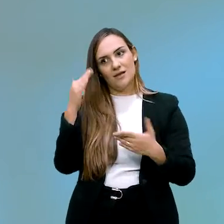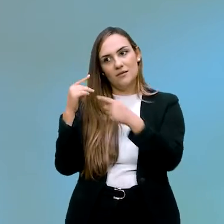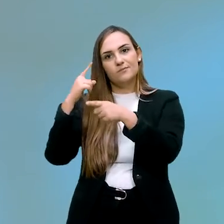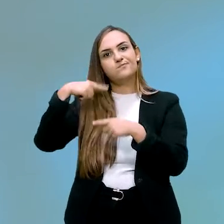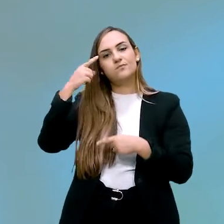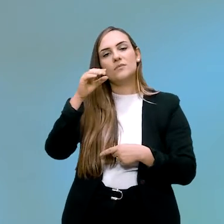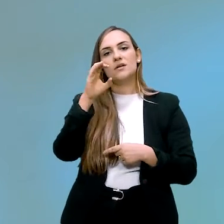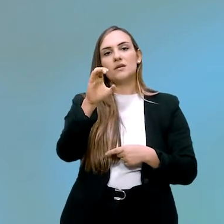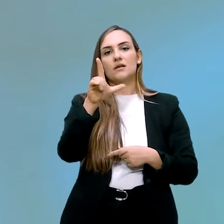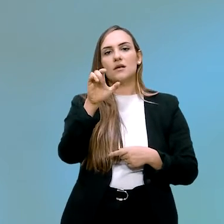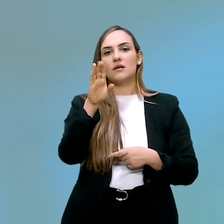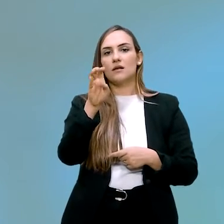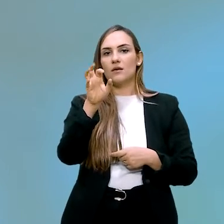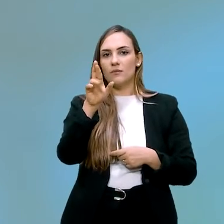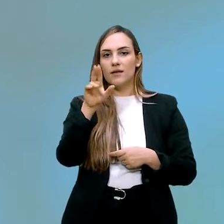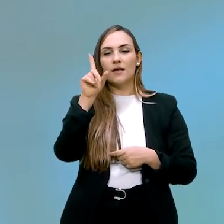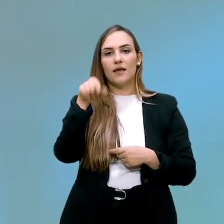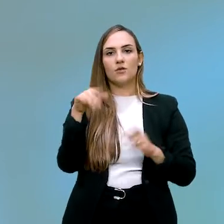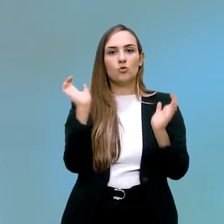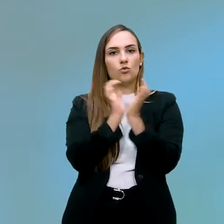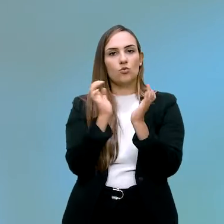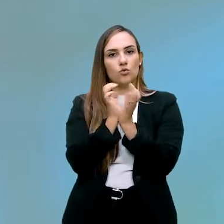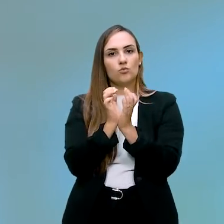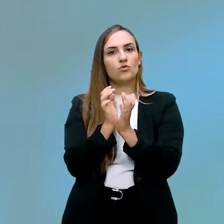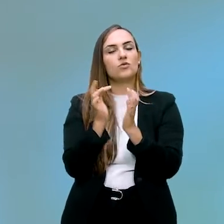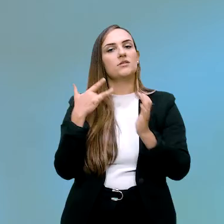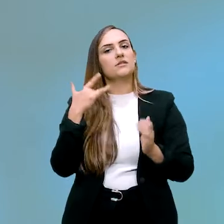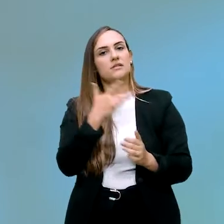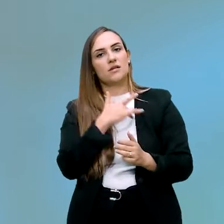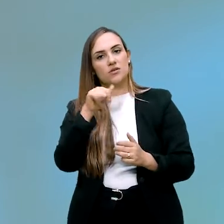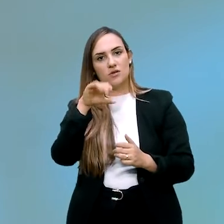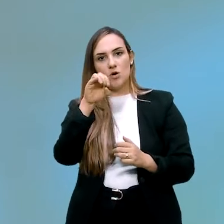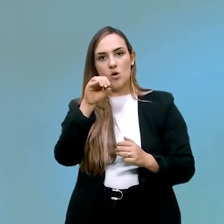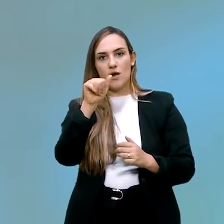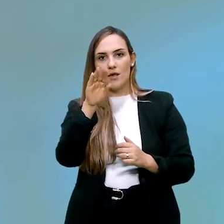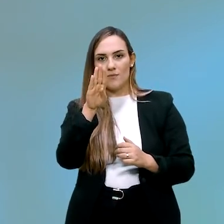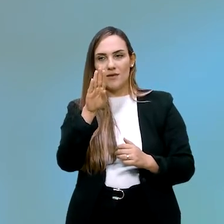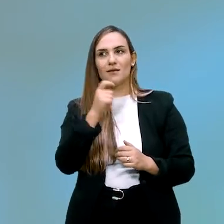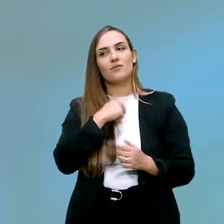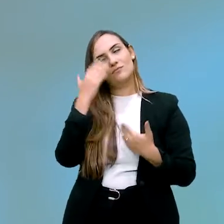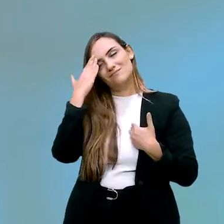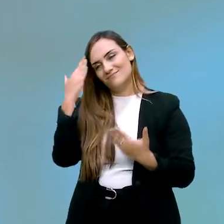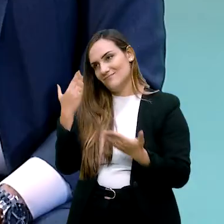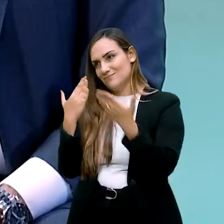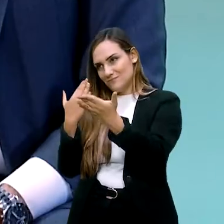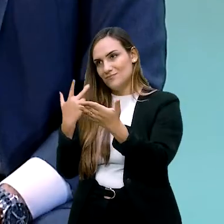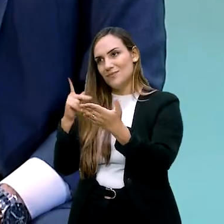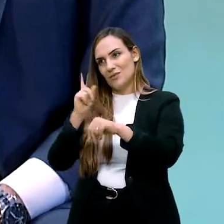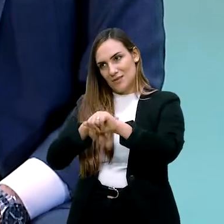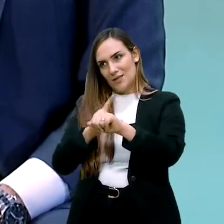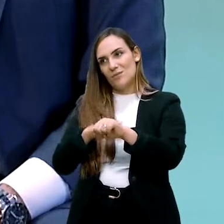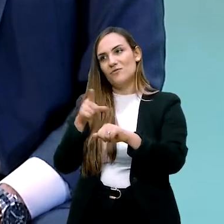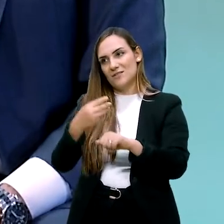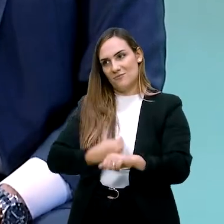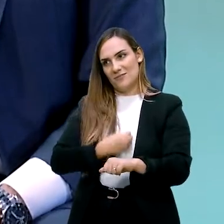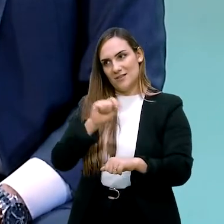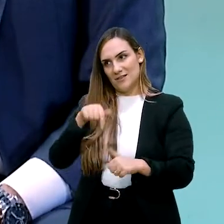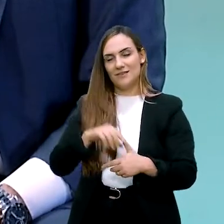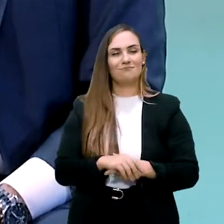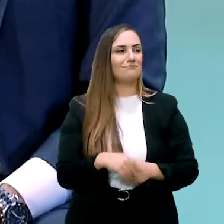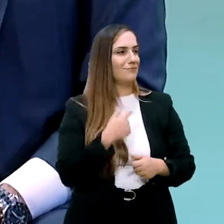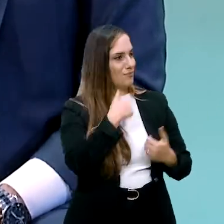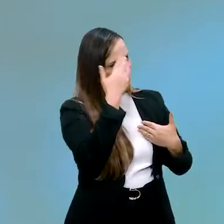advogado Kleber Tejada, da Comissão de Saúde Suplementar da OAB de Mato Grosso do Sul, a quem a gente agradece o tempo e a participação no